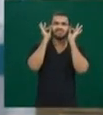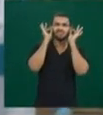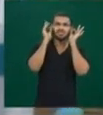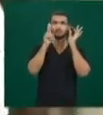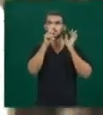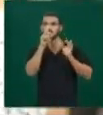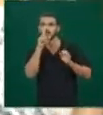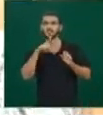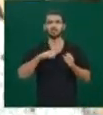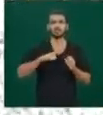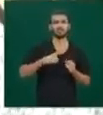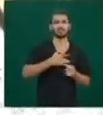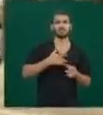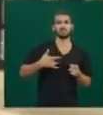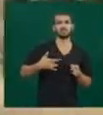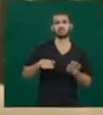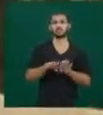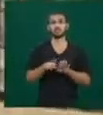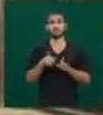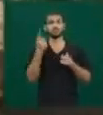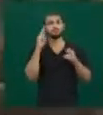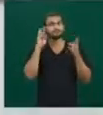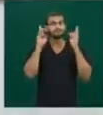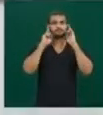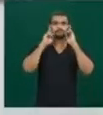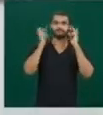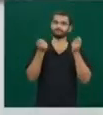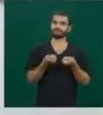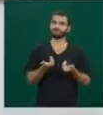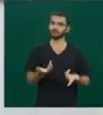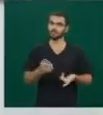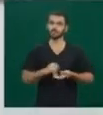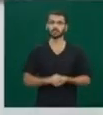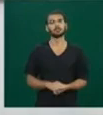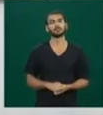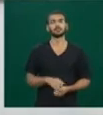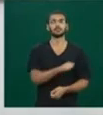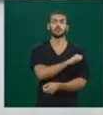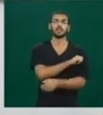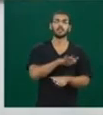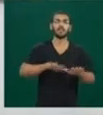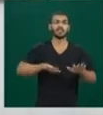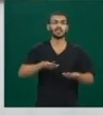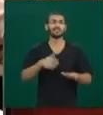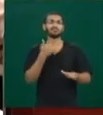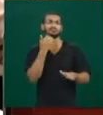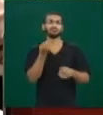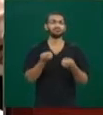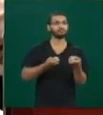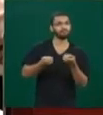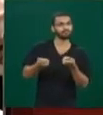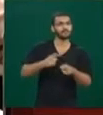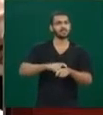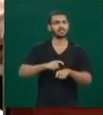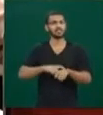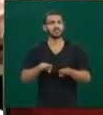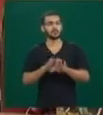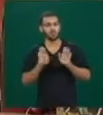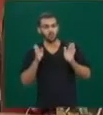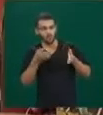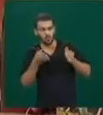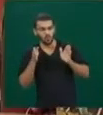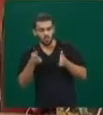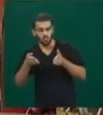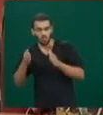à saúde, principalmente em relação à audição. Estudantes que nem sempre conseguem administrar o tempo e com devida atenção às tarefas,